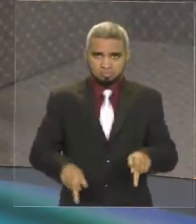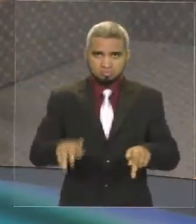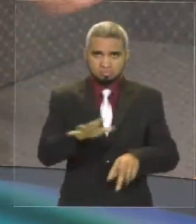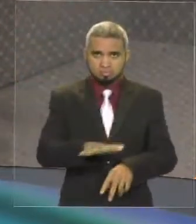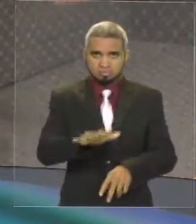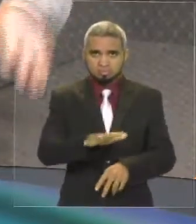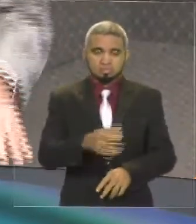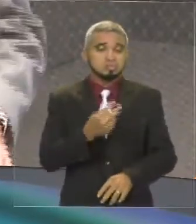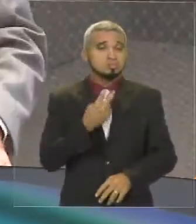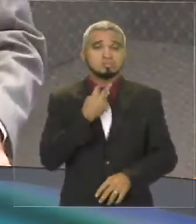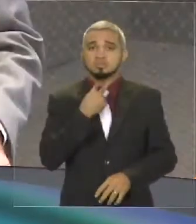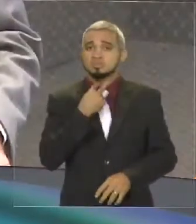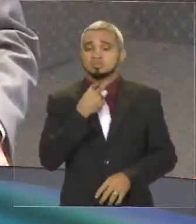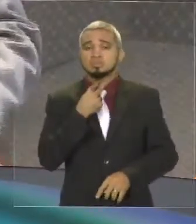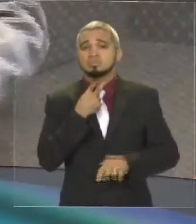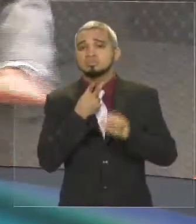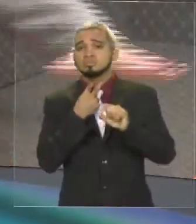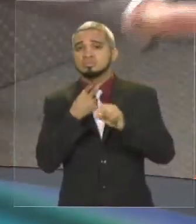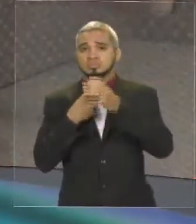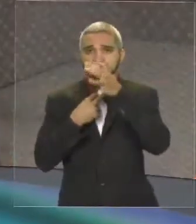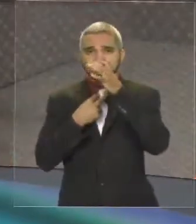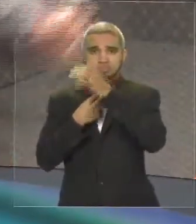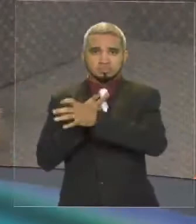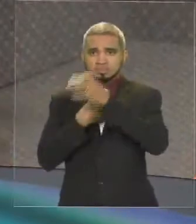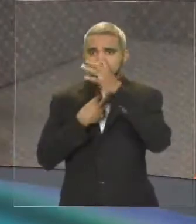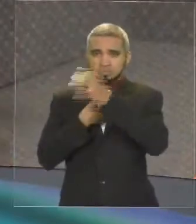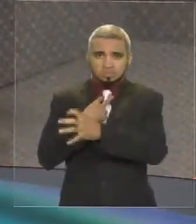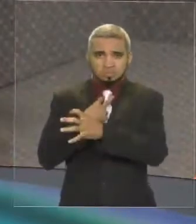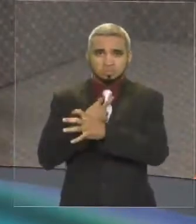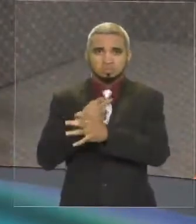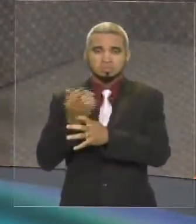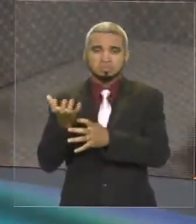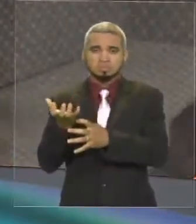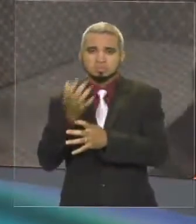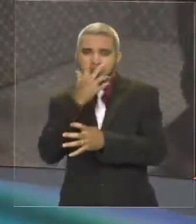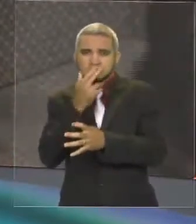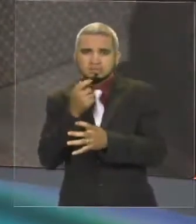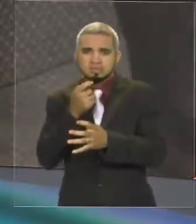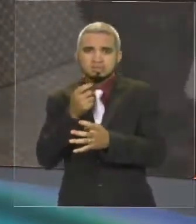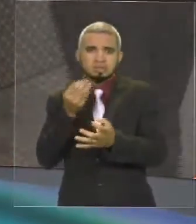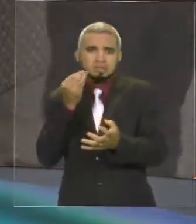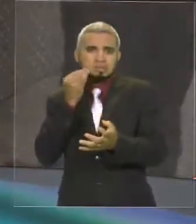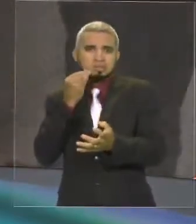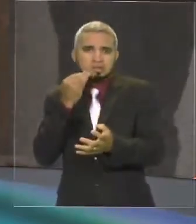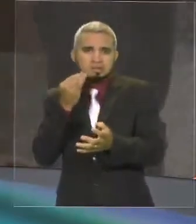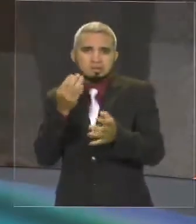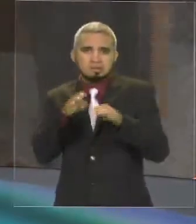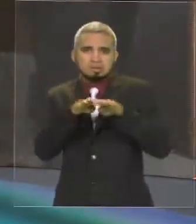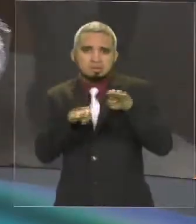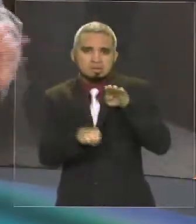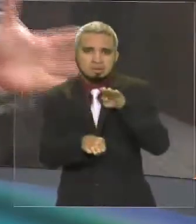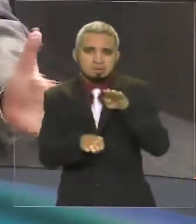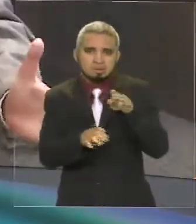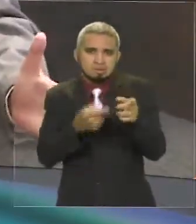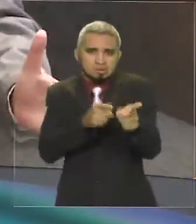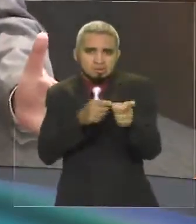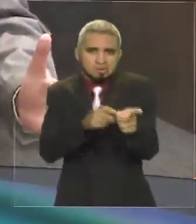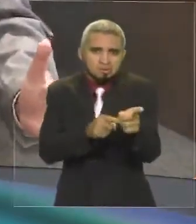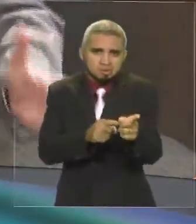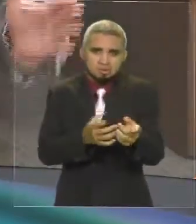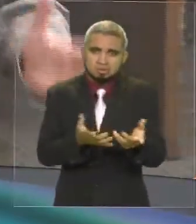da judicialização, para tentar diminuir os adversários. E no